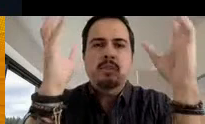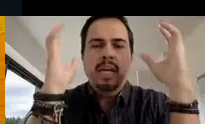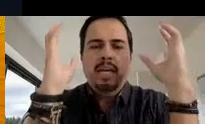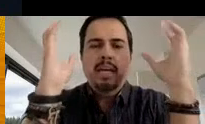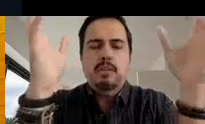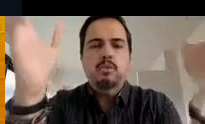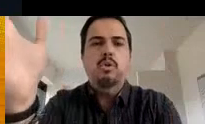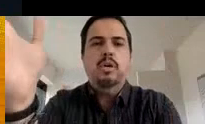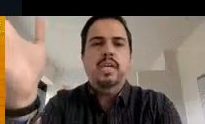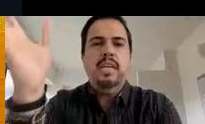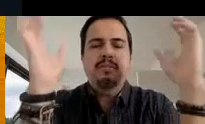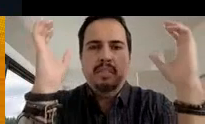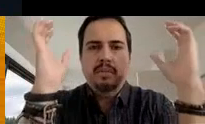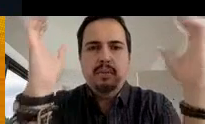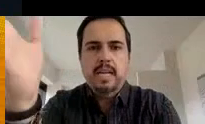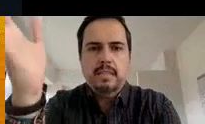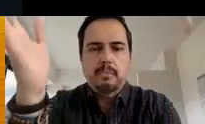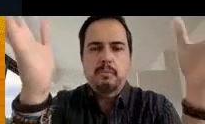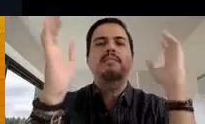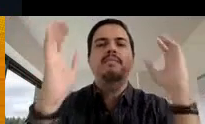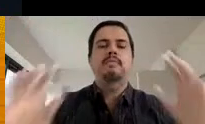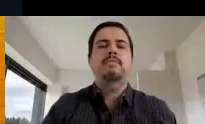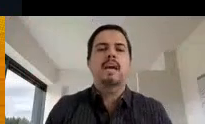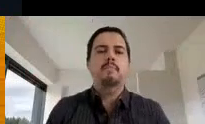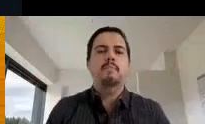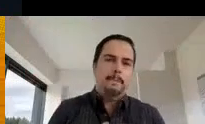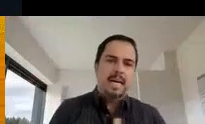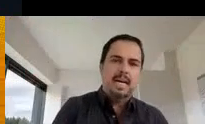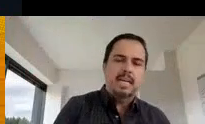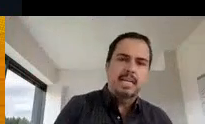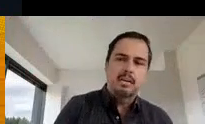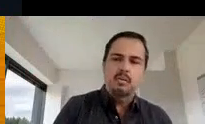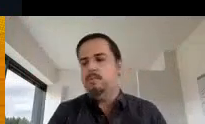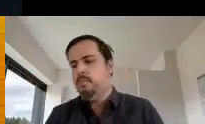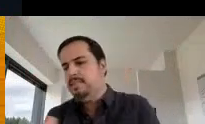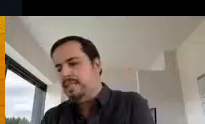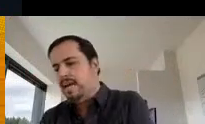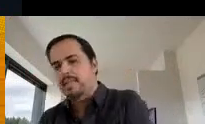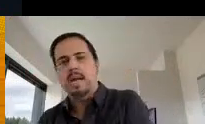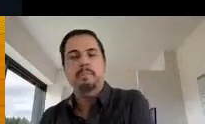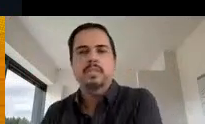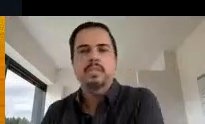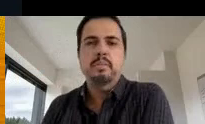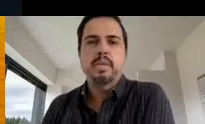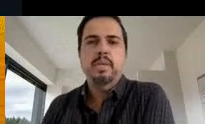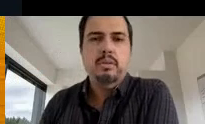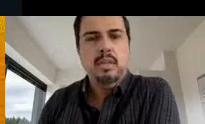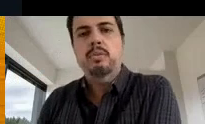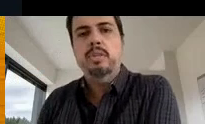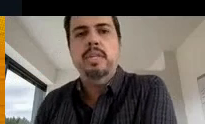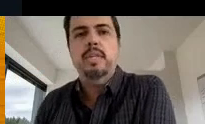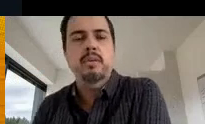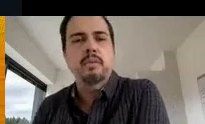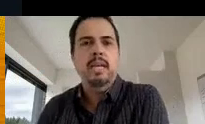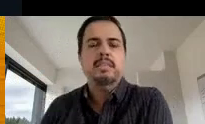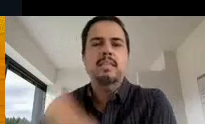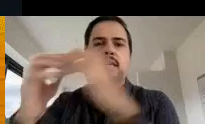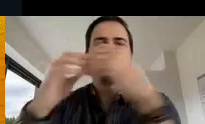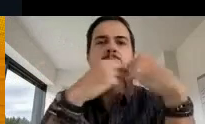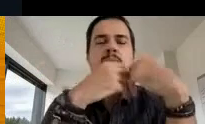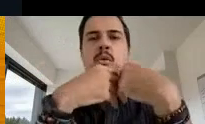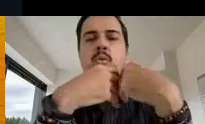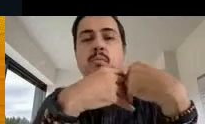Os caras, assim, quem é inovador, quem quer fazer a diferença, por mais que vai abrir uma padaria ou vai abrir uma startup de biotecnologia,